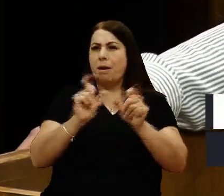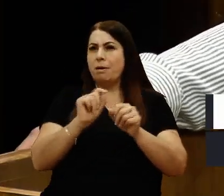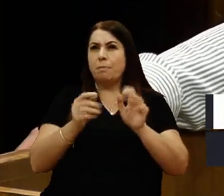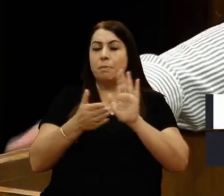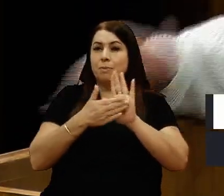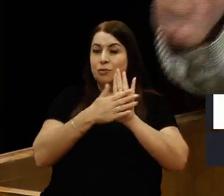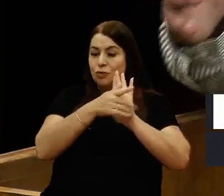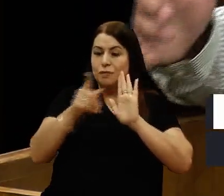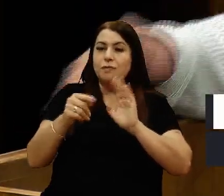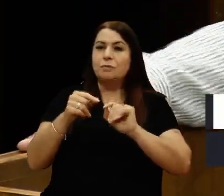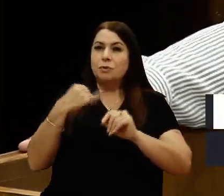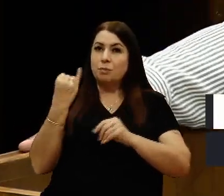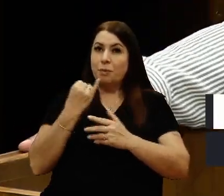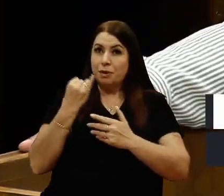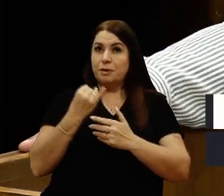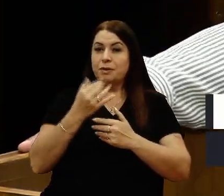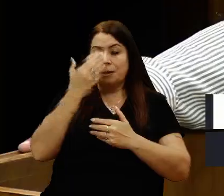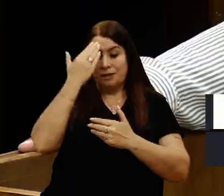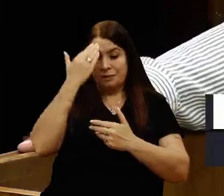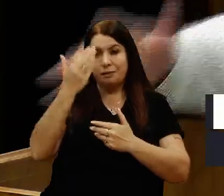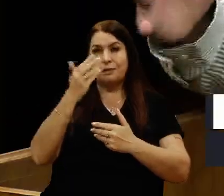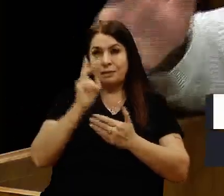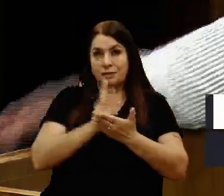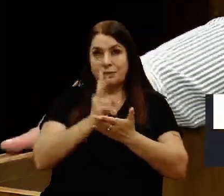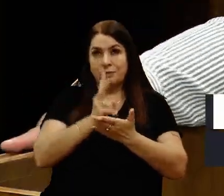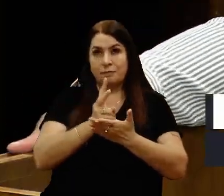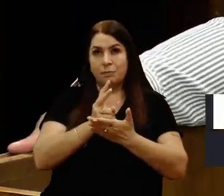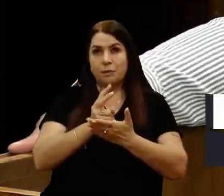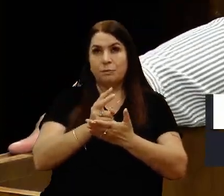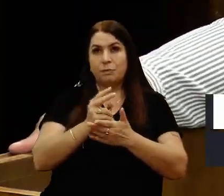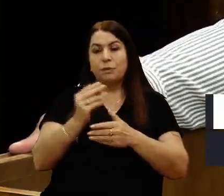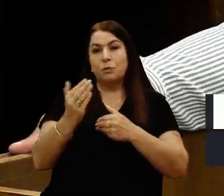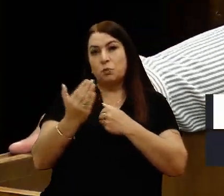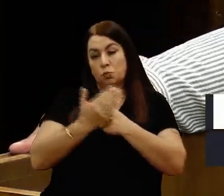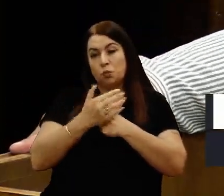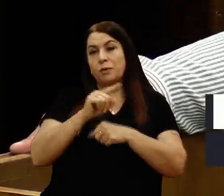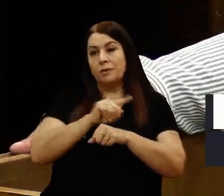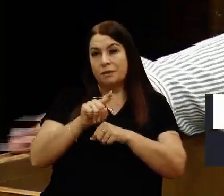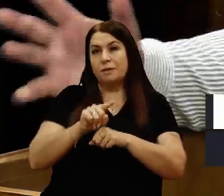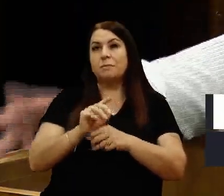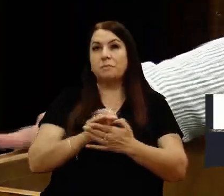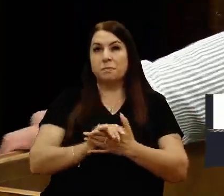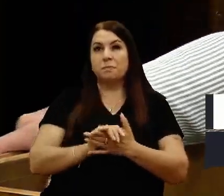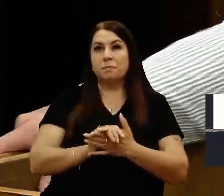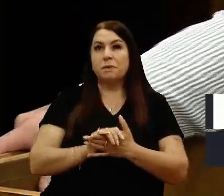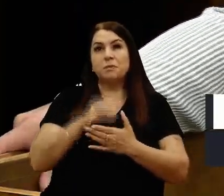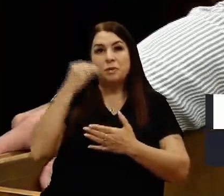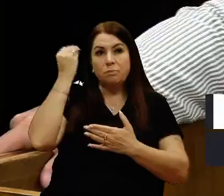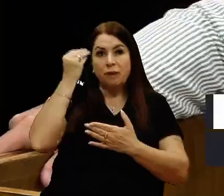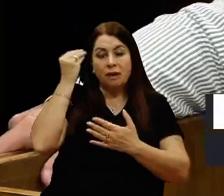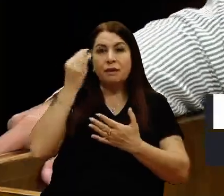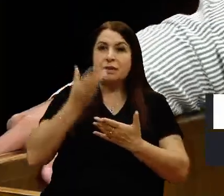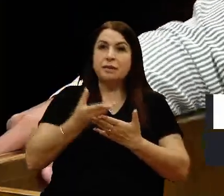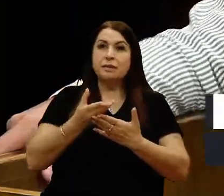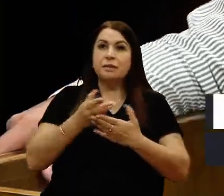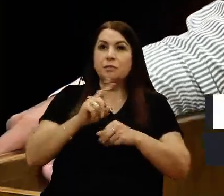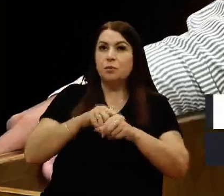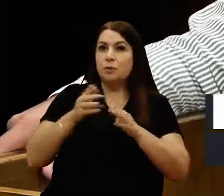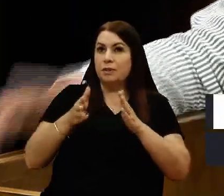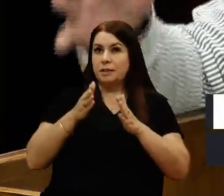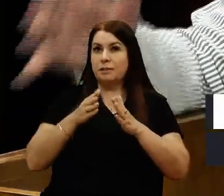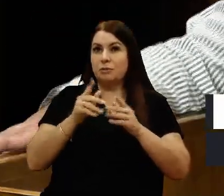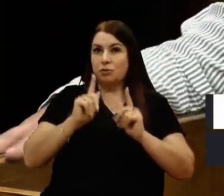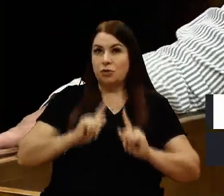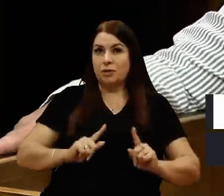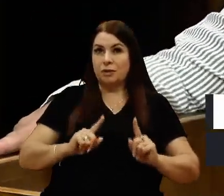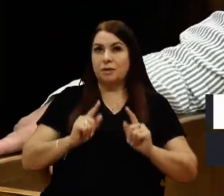muito importantes. Agradeço sempre pela sua contribuição, pela sua experiência nesse tempo de